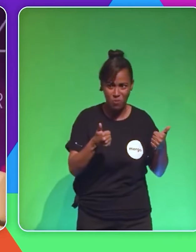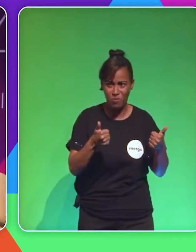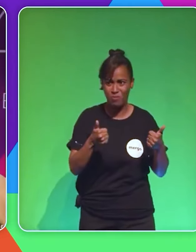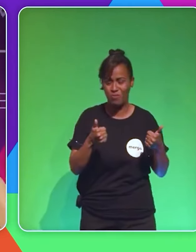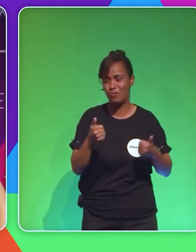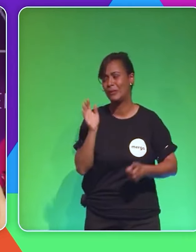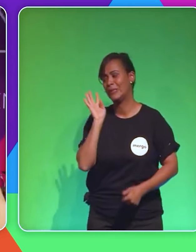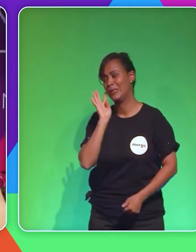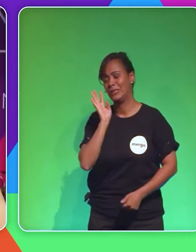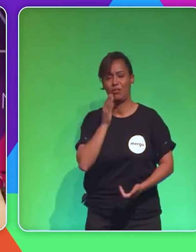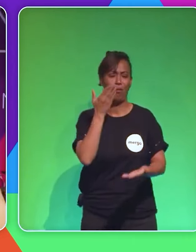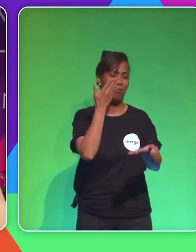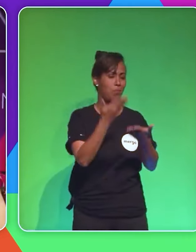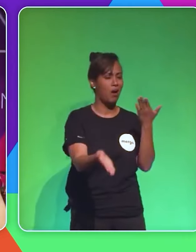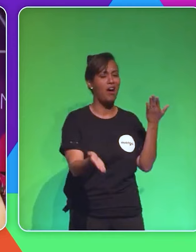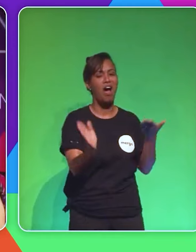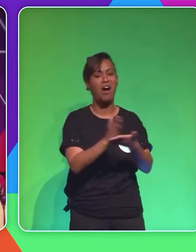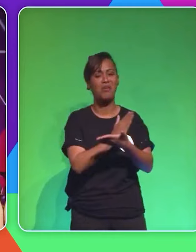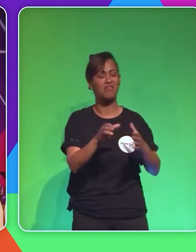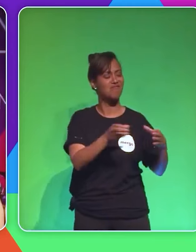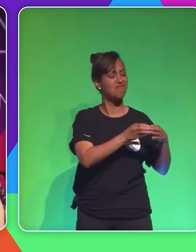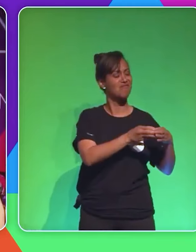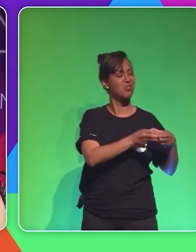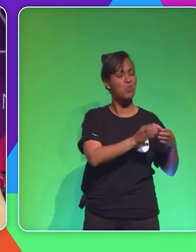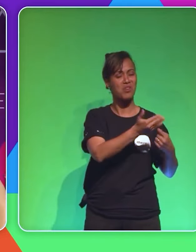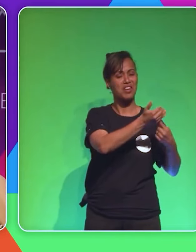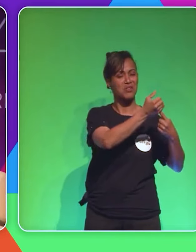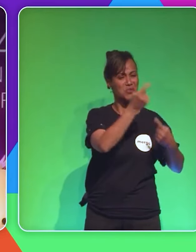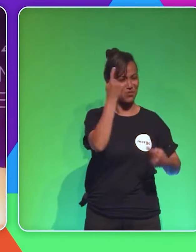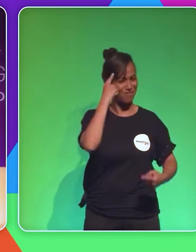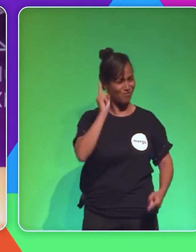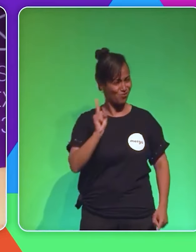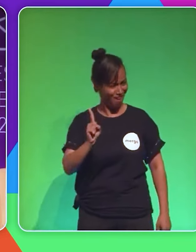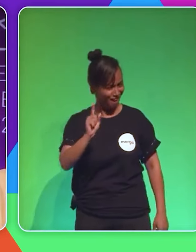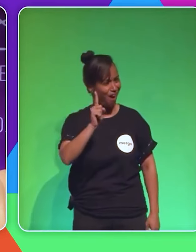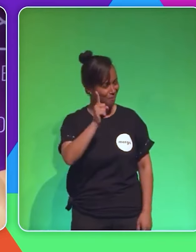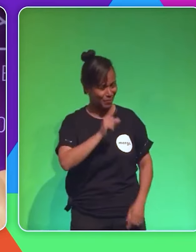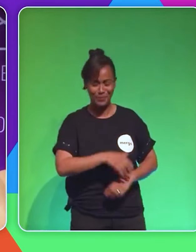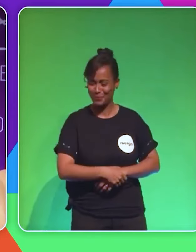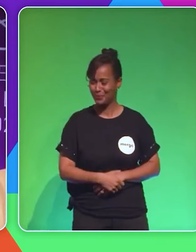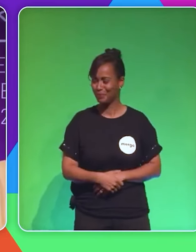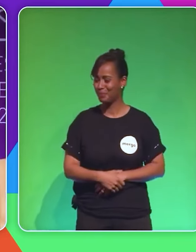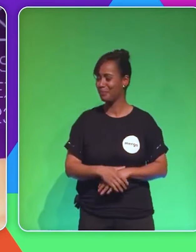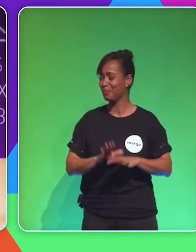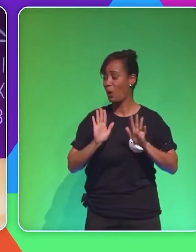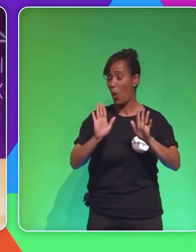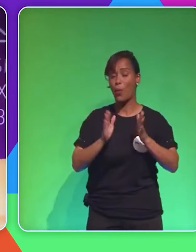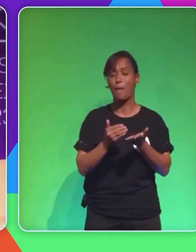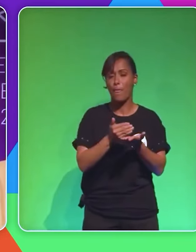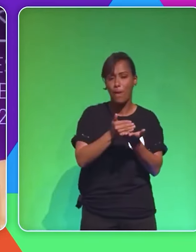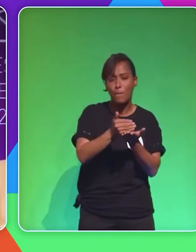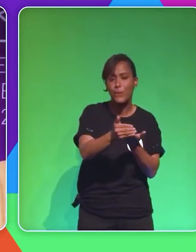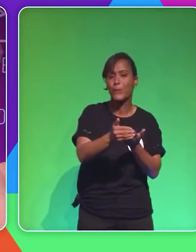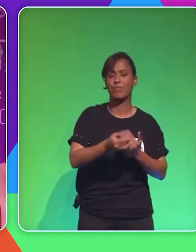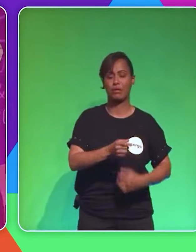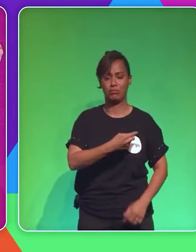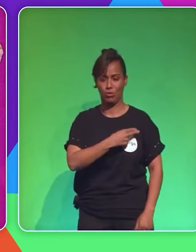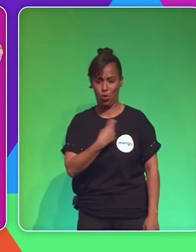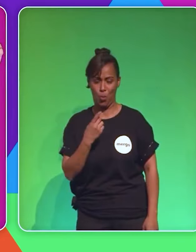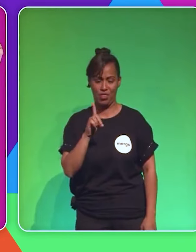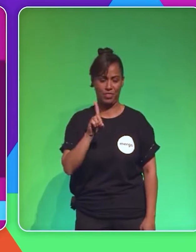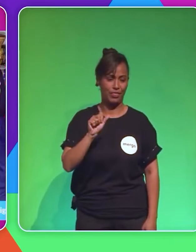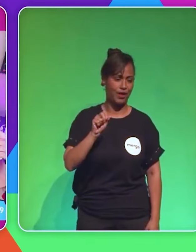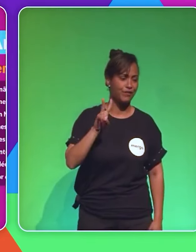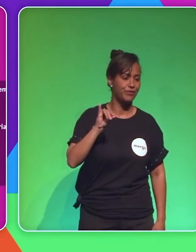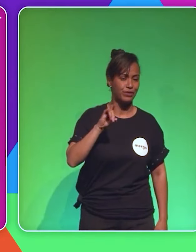é muito louca vocês perderam pessoal de ti já fez Enfim então deixa eu deixa eu continuar aqui minha palestra eu sou David Art estô